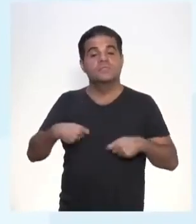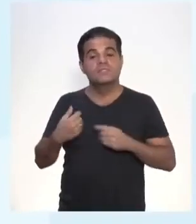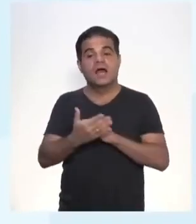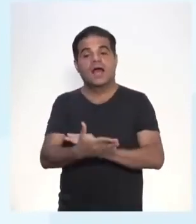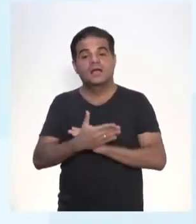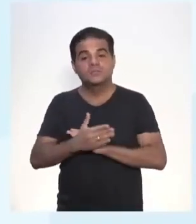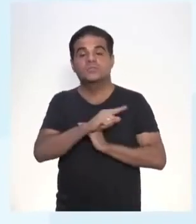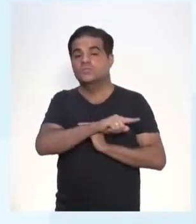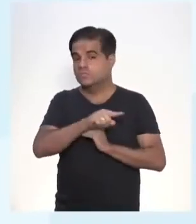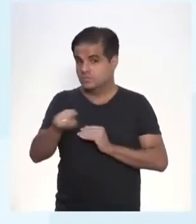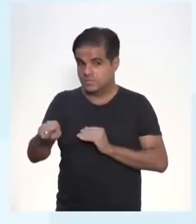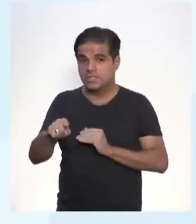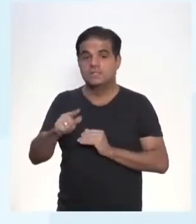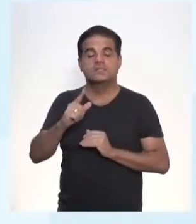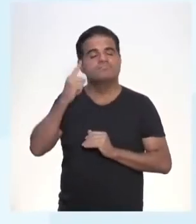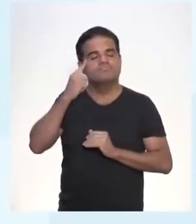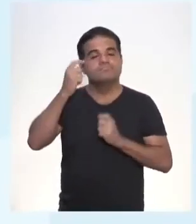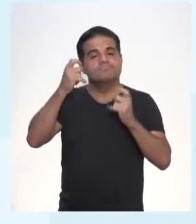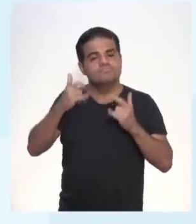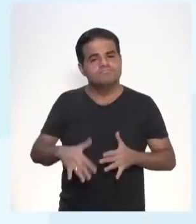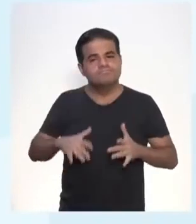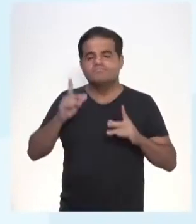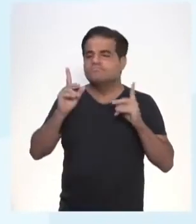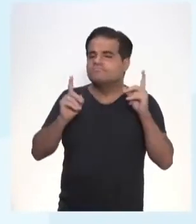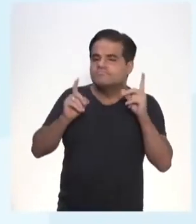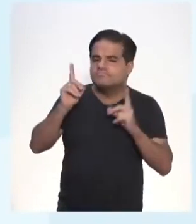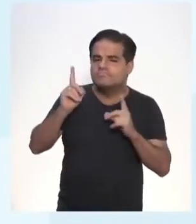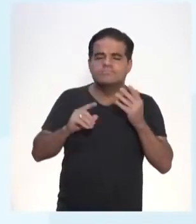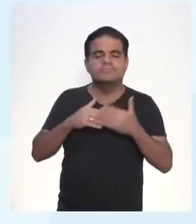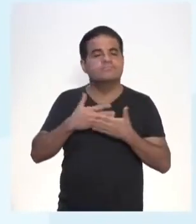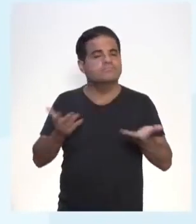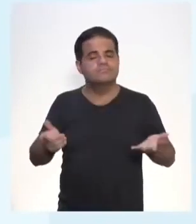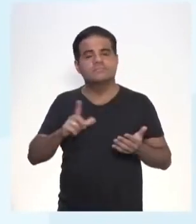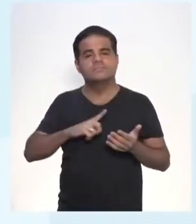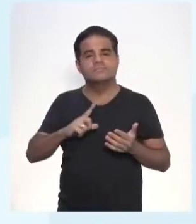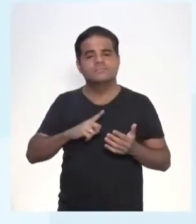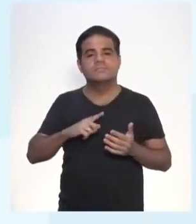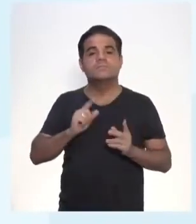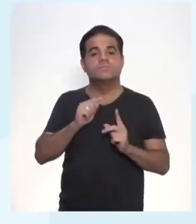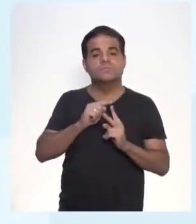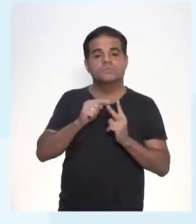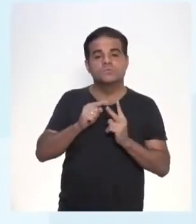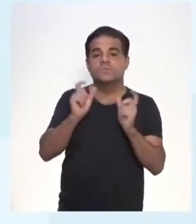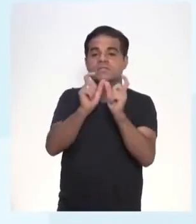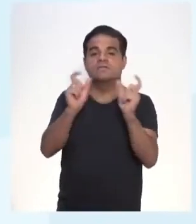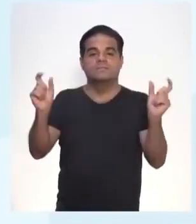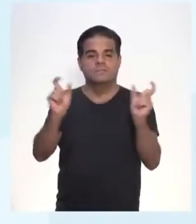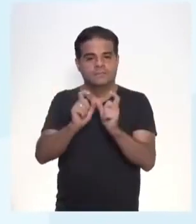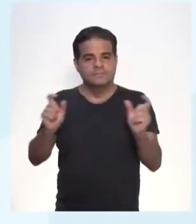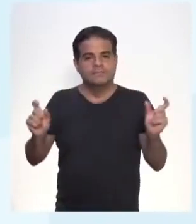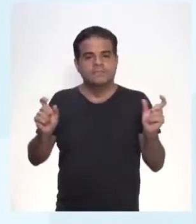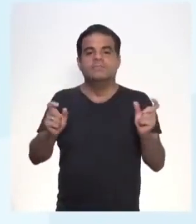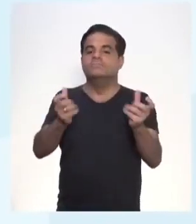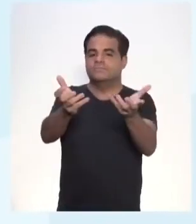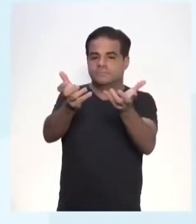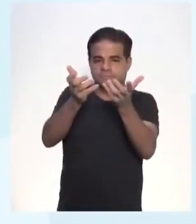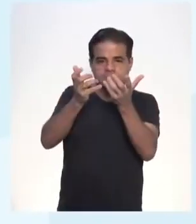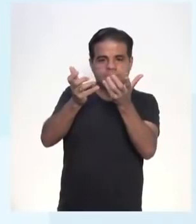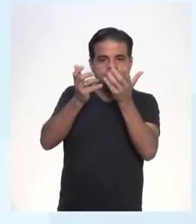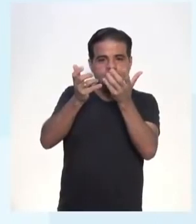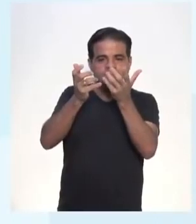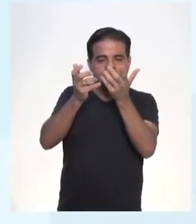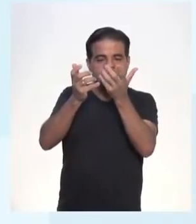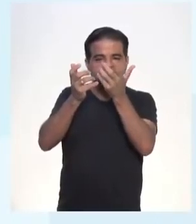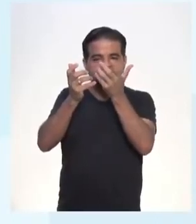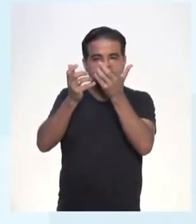de vocês, né? Então, a gente está falando de expressividade. Temos duas frases aí na tela e eu queria que vocês me